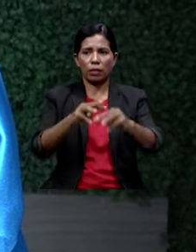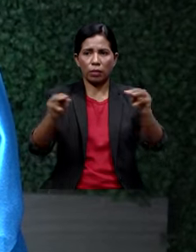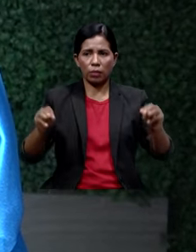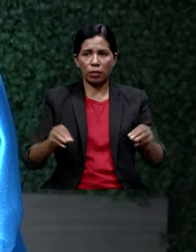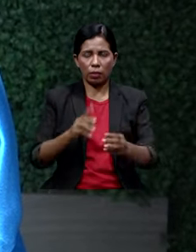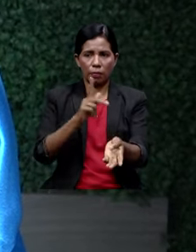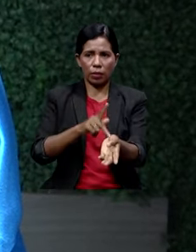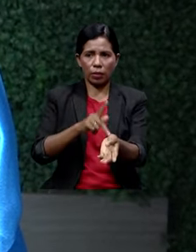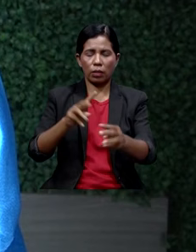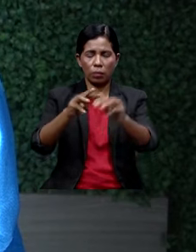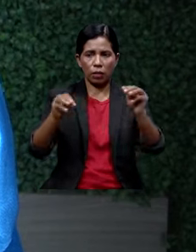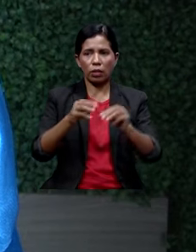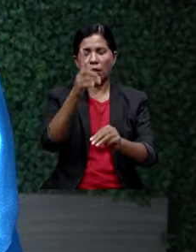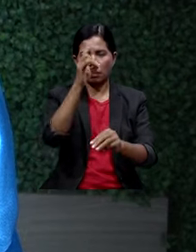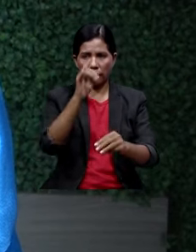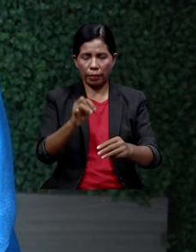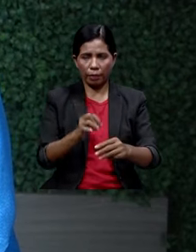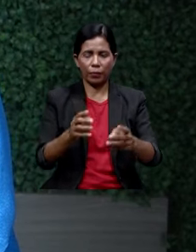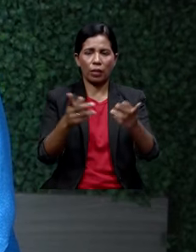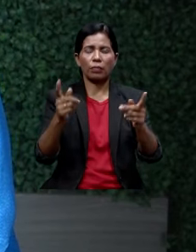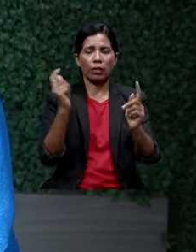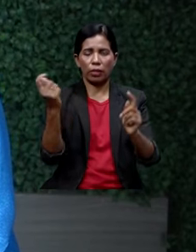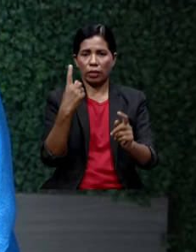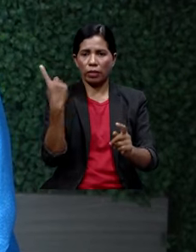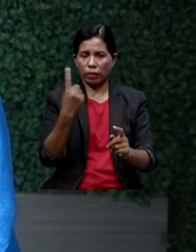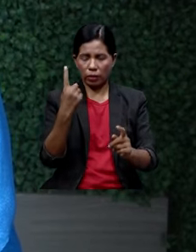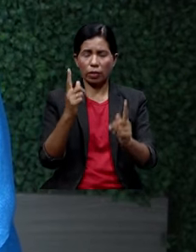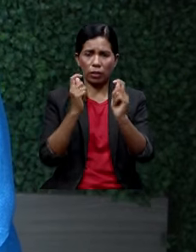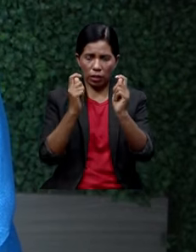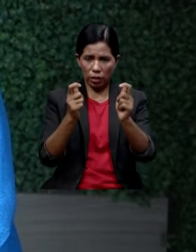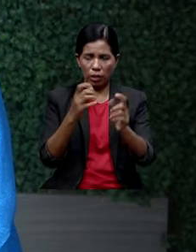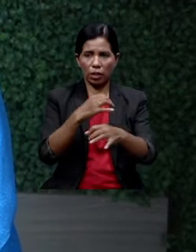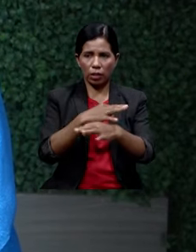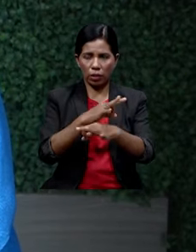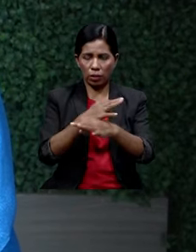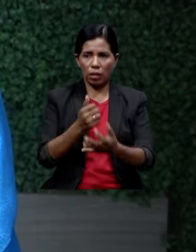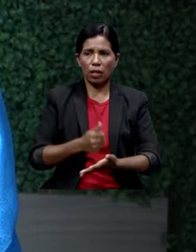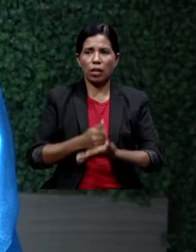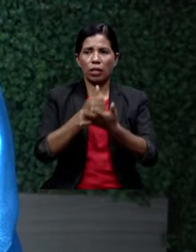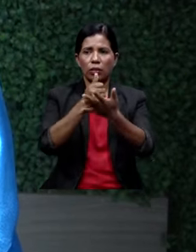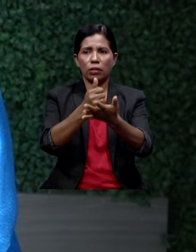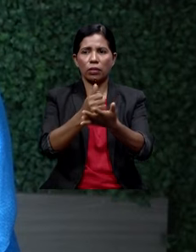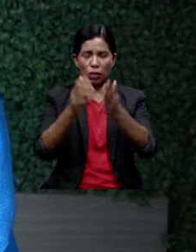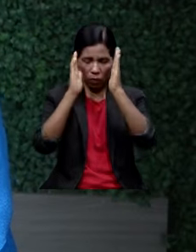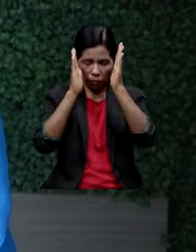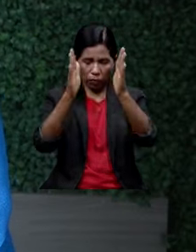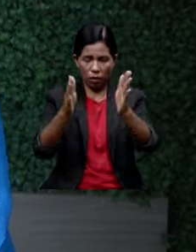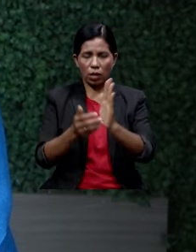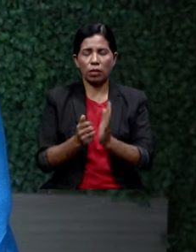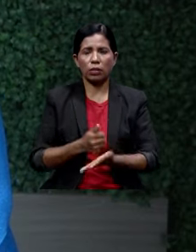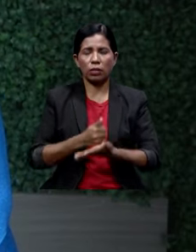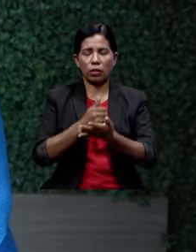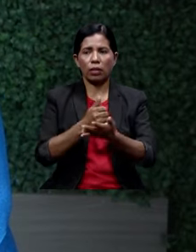Parteira município de Ilha Teten, na fatin koko atu hadia atendimento sa ne Liu Liu fo capacitação ba ya